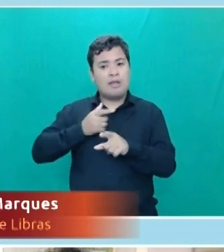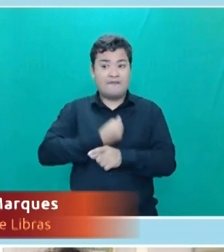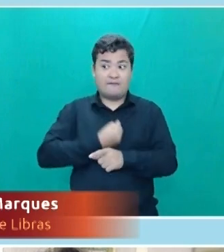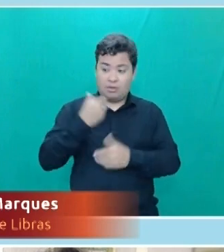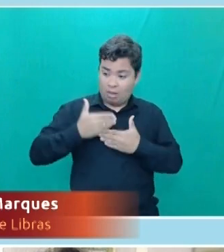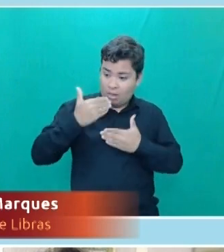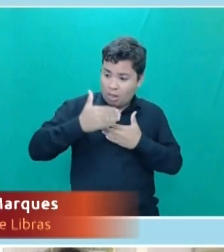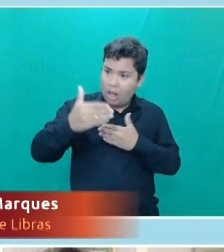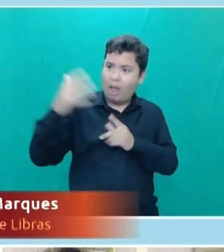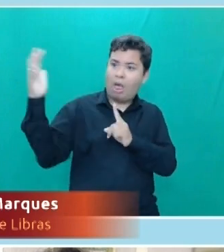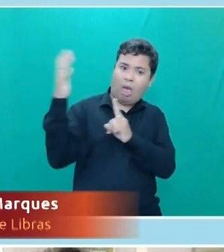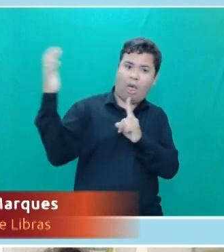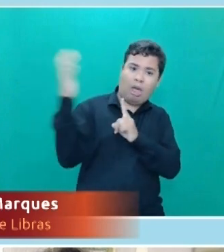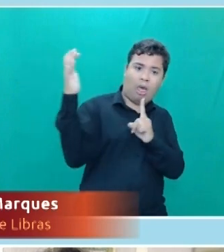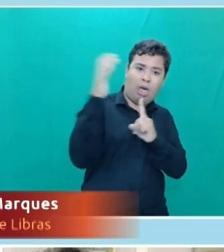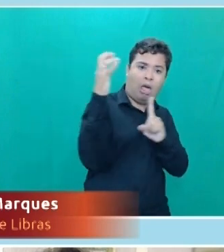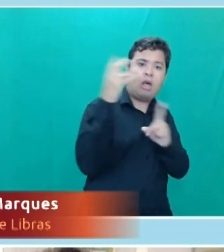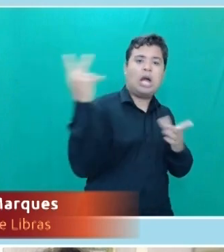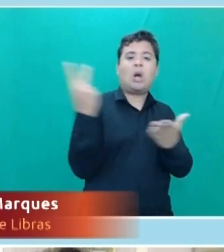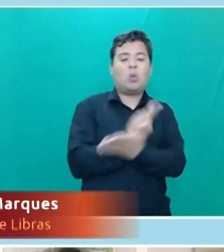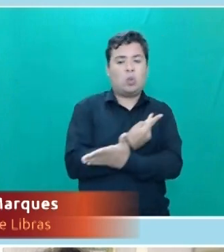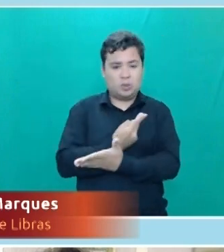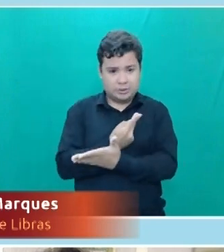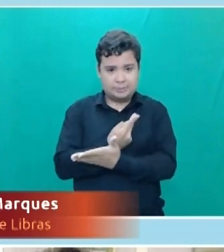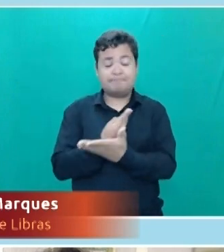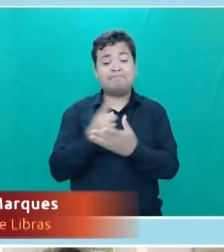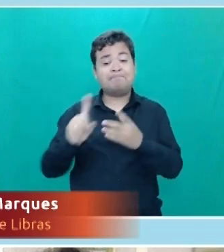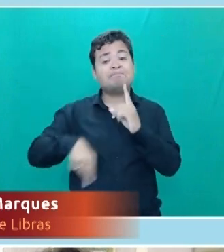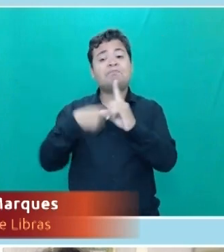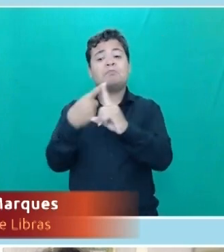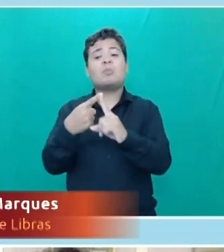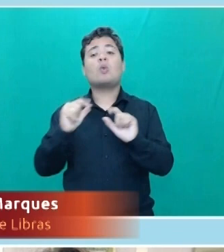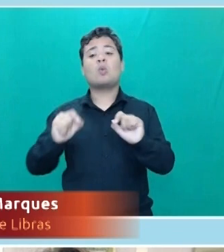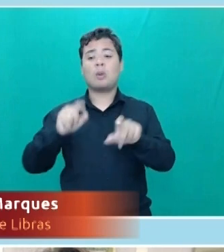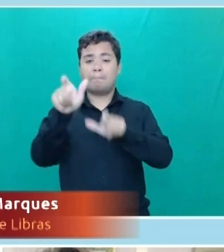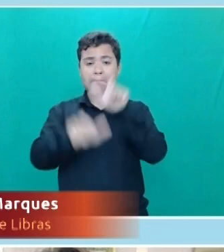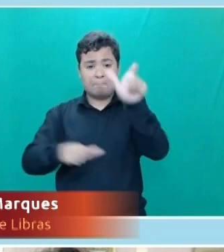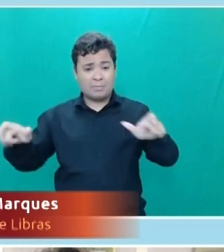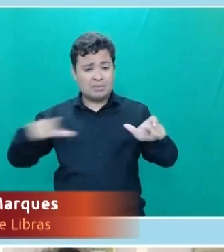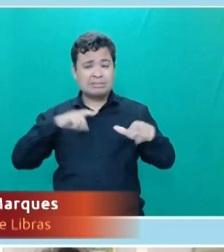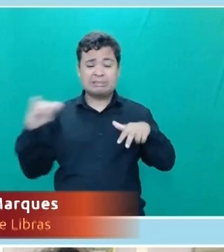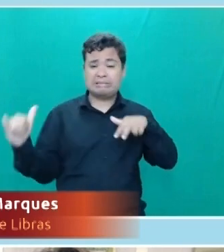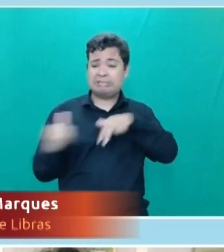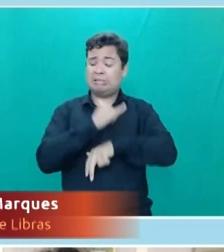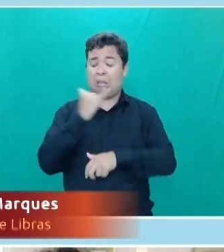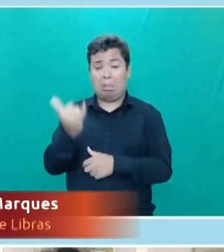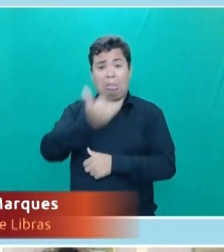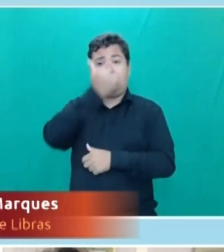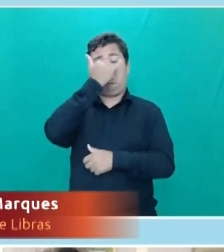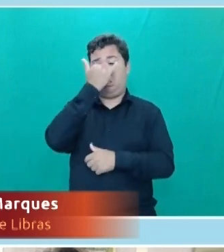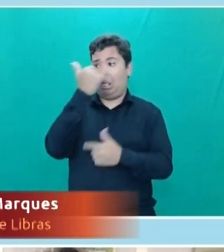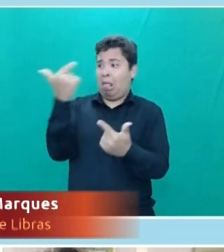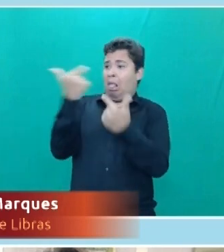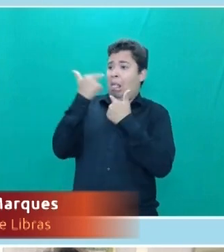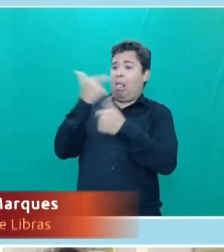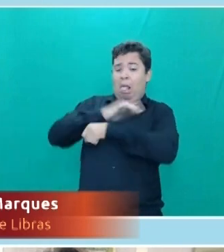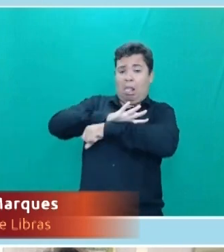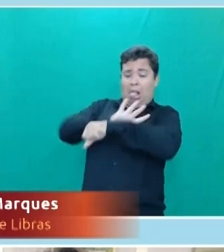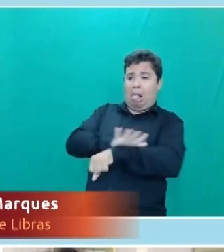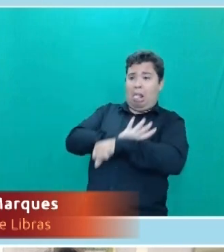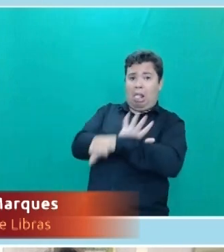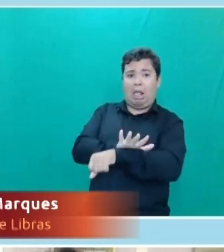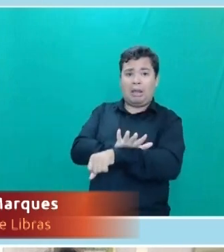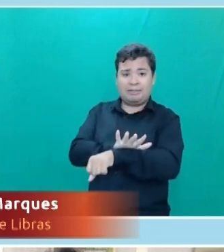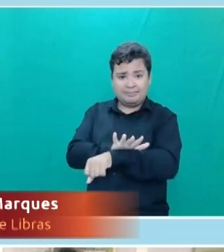cotidiana e fazer com que pessoas sejam, muitas vezes, vítimas, né, de preconceito, sejam colocadas